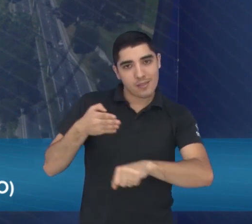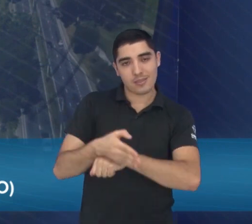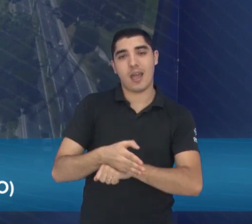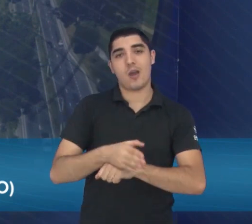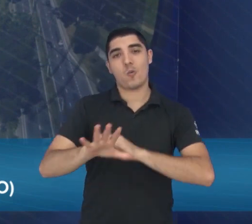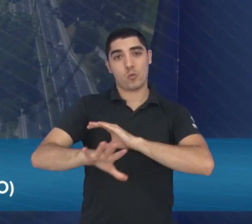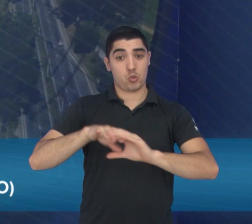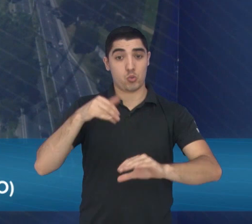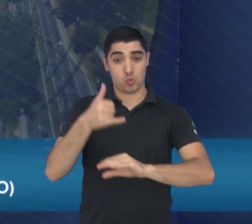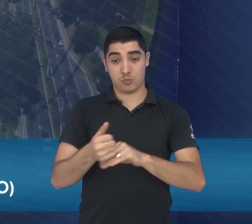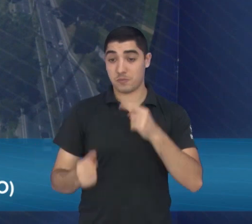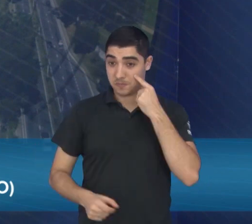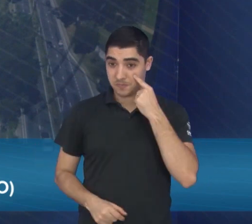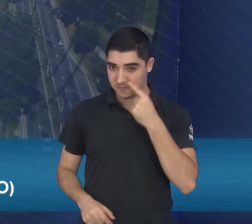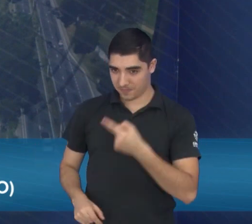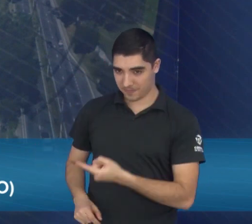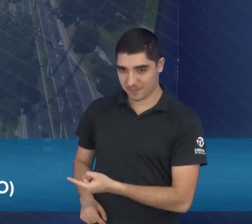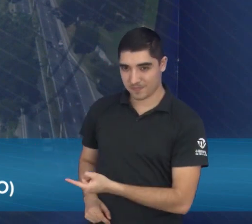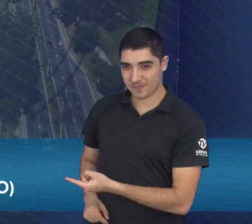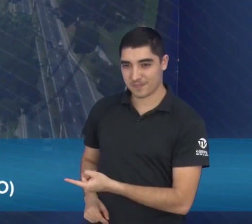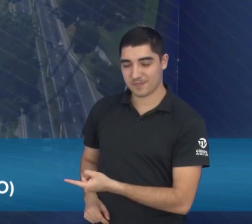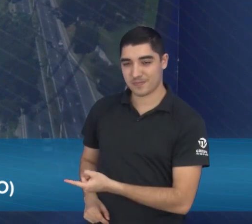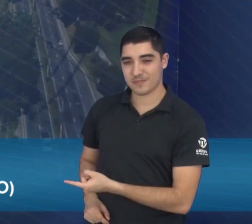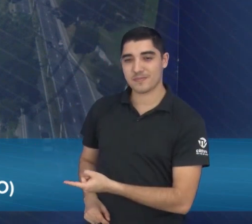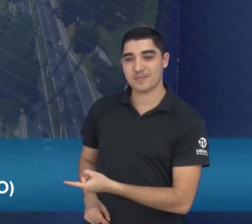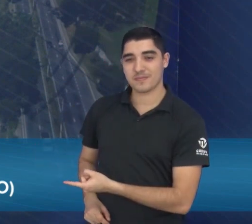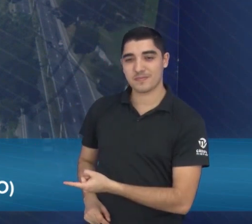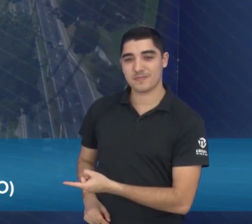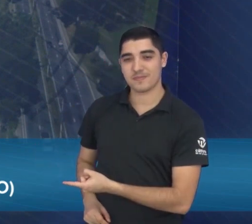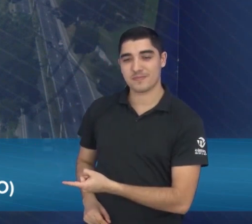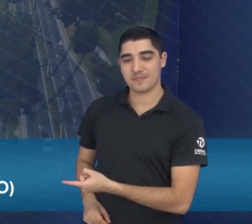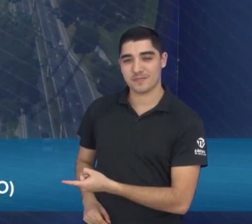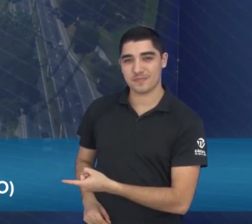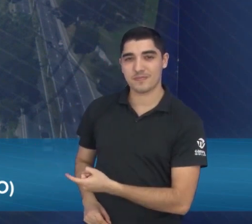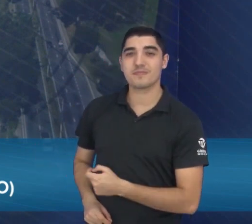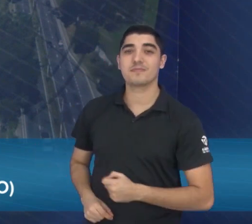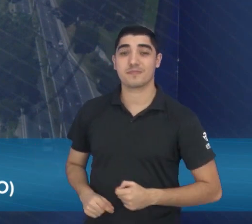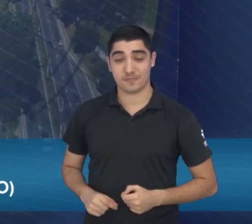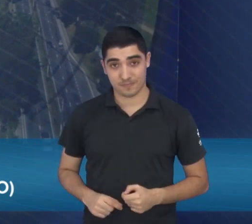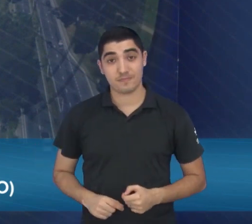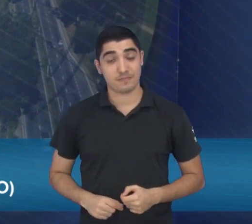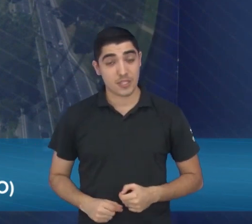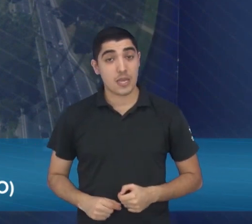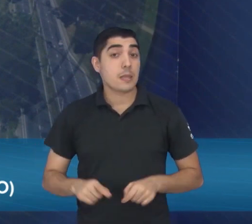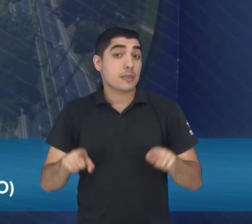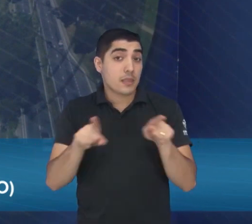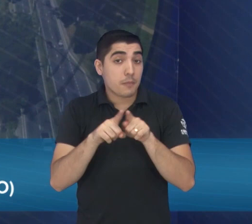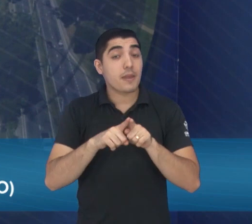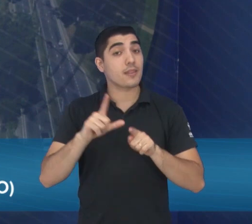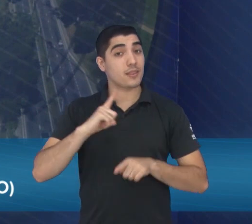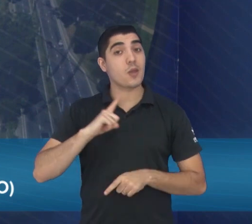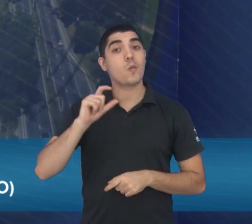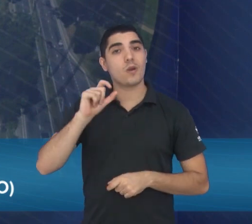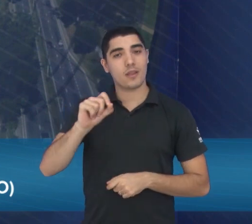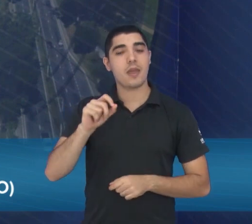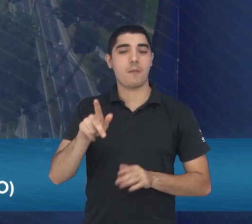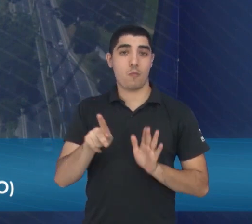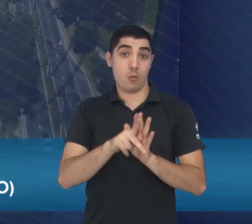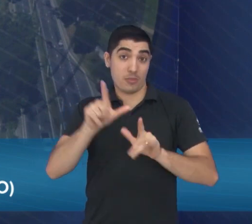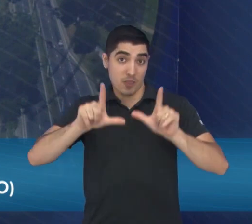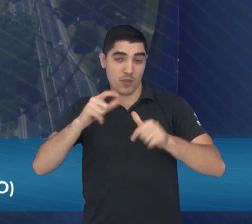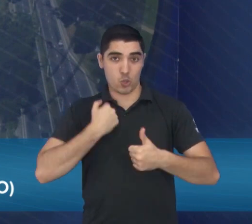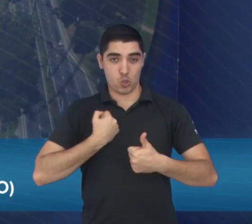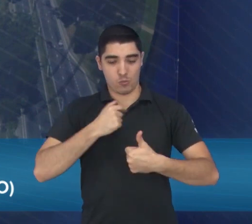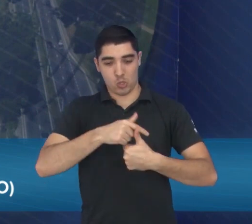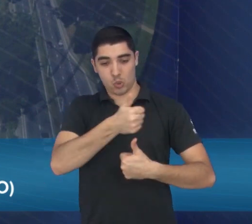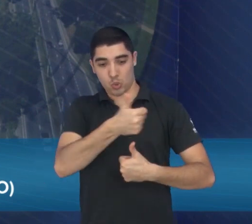canal no YouTube, youtube.com/@tvcâmarasjc. podem nos assistir também pelos canais 12.3,